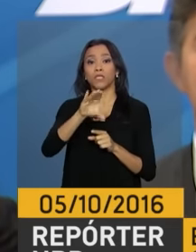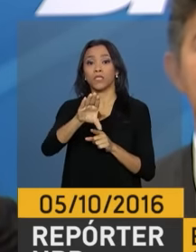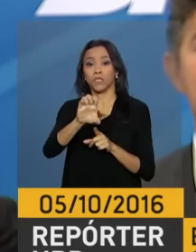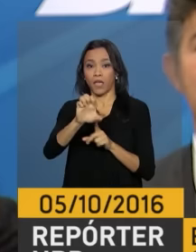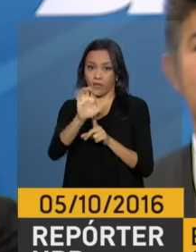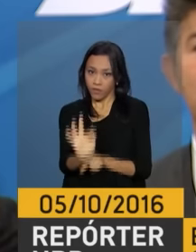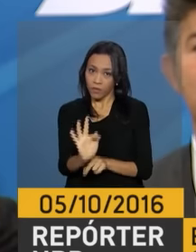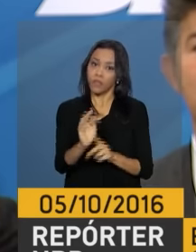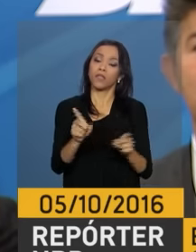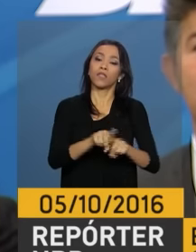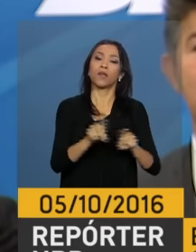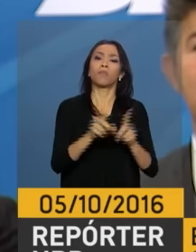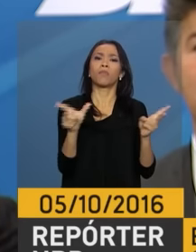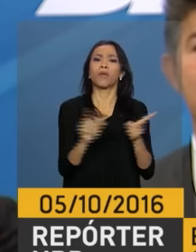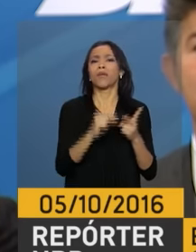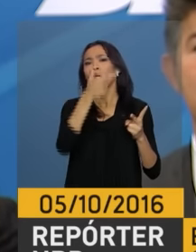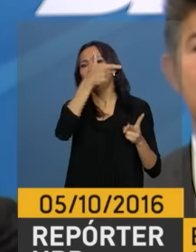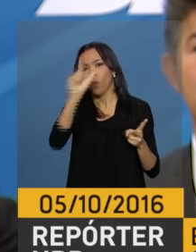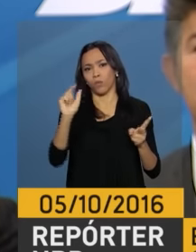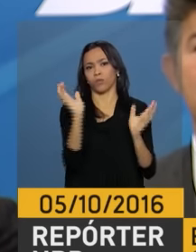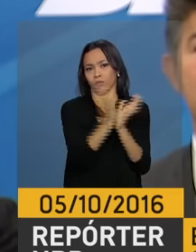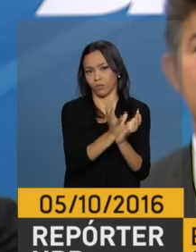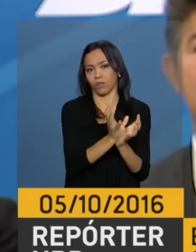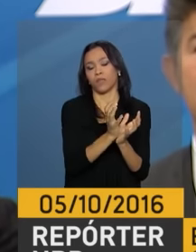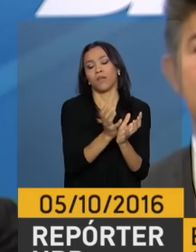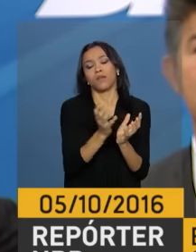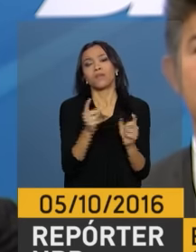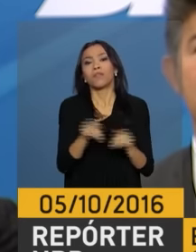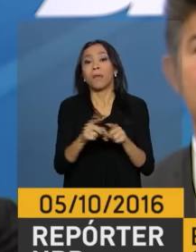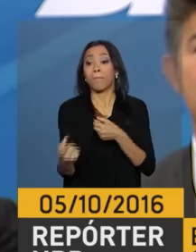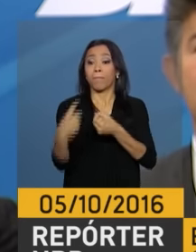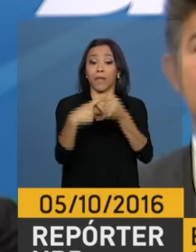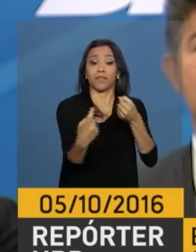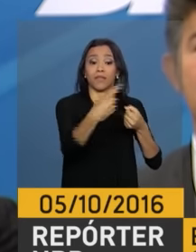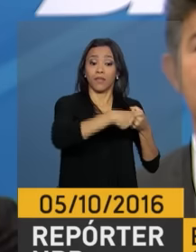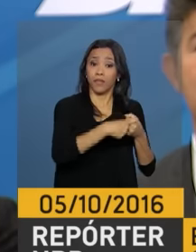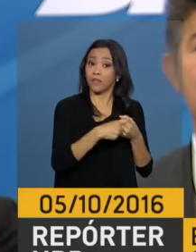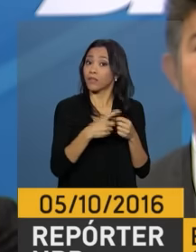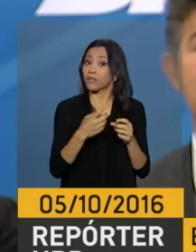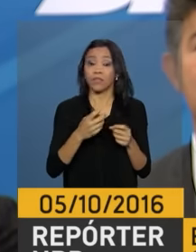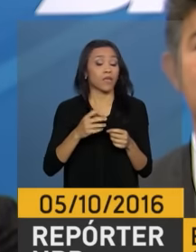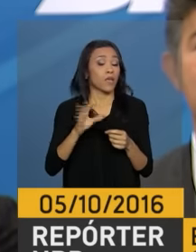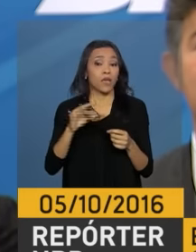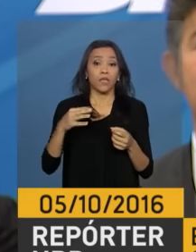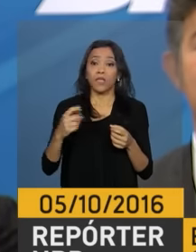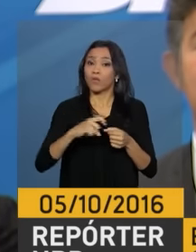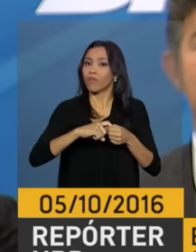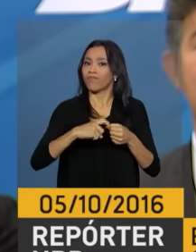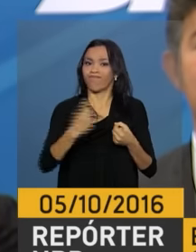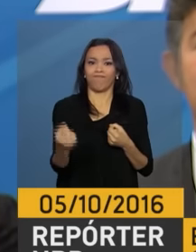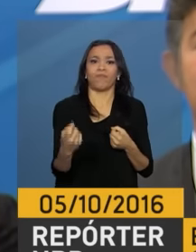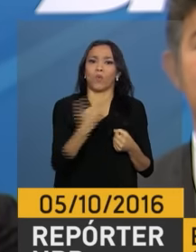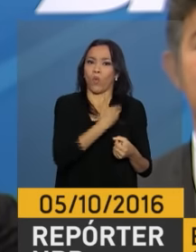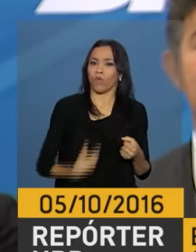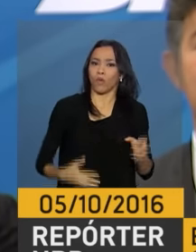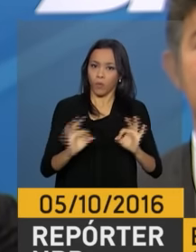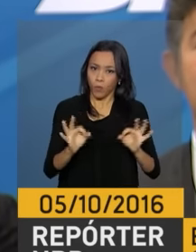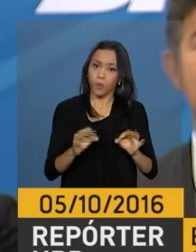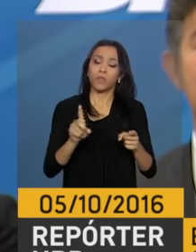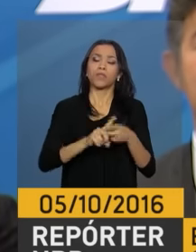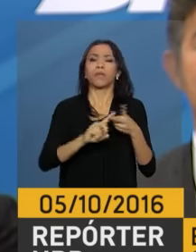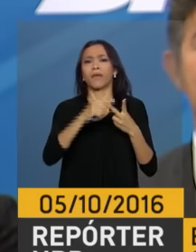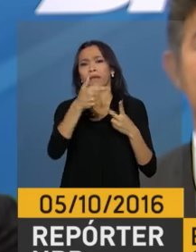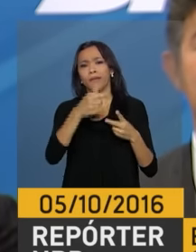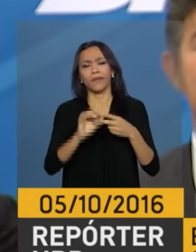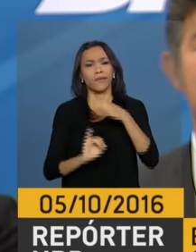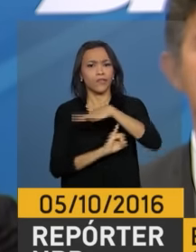Saúde. Contaremos ainda com uma grande e decisiva parceria de organizações não governamentais, da Rede Nacional da Primeira Infância, de